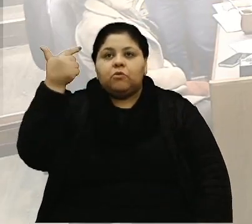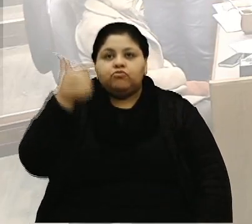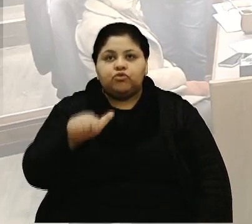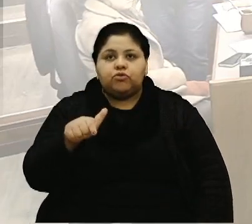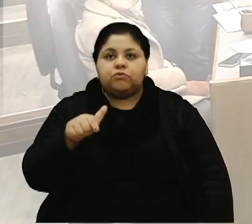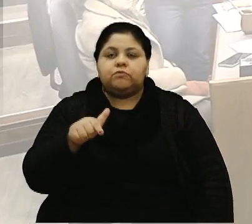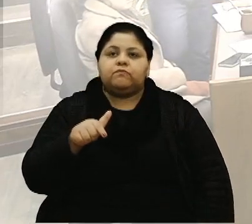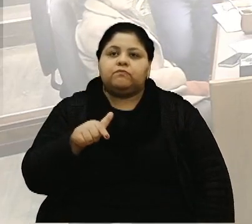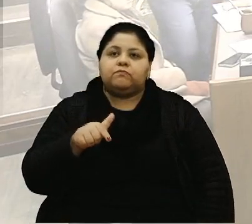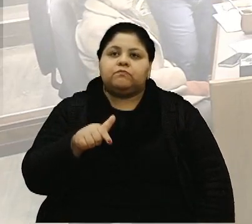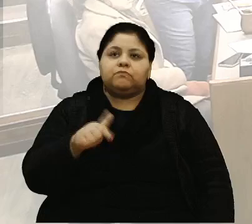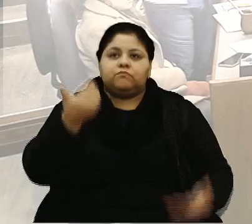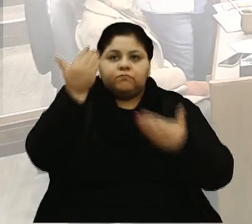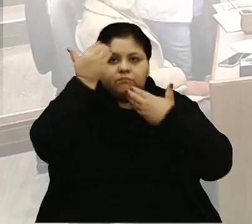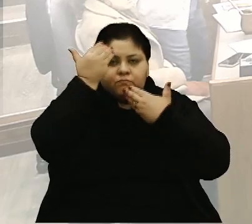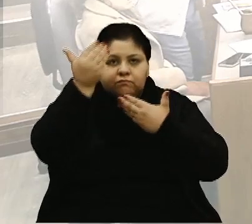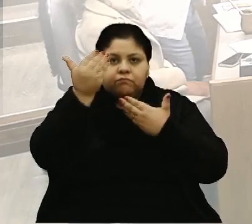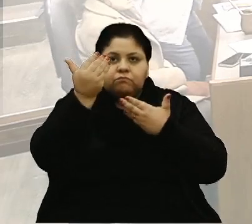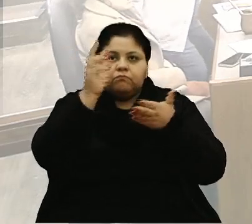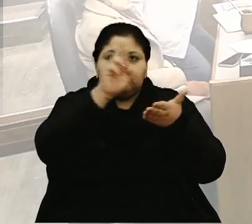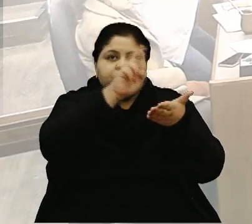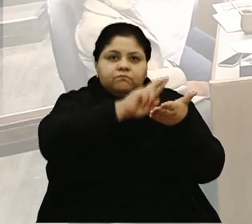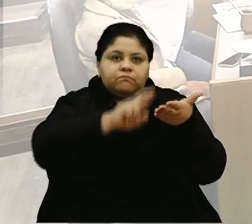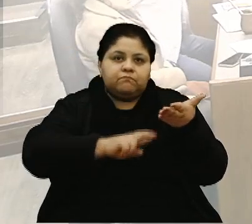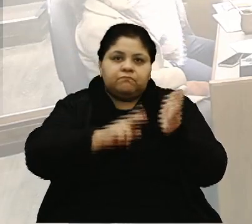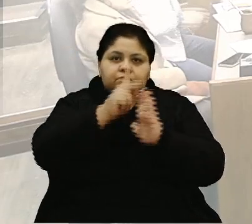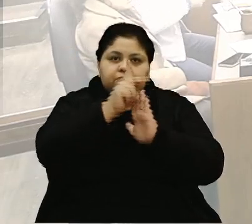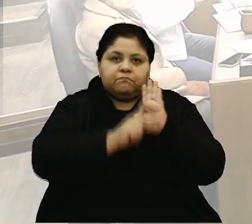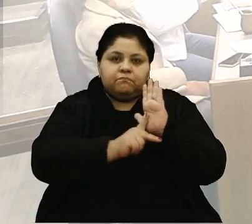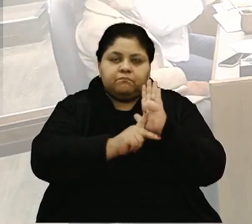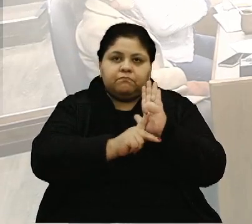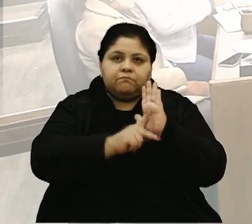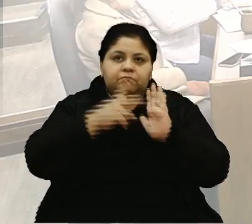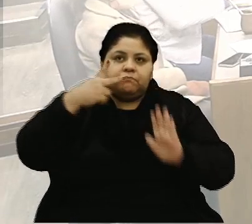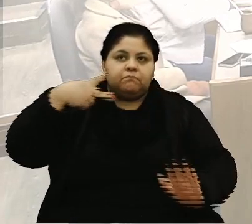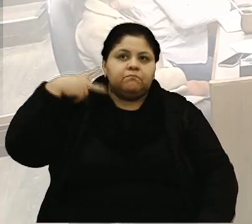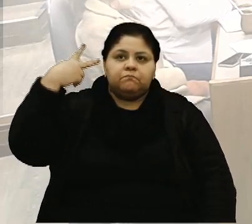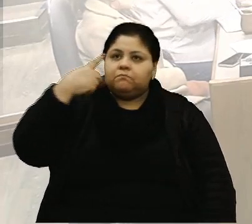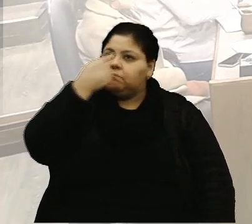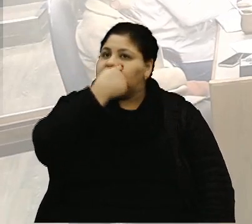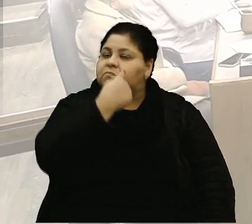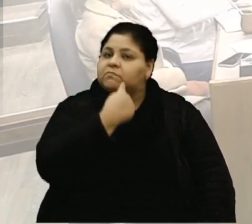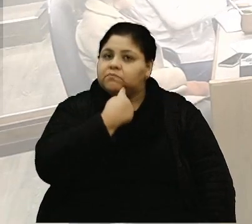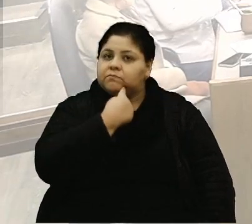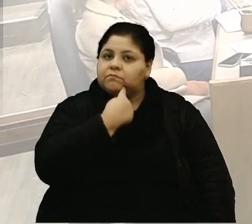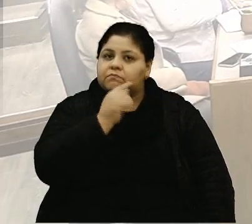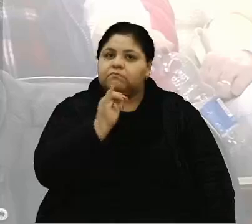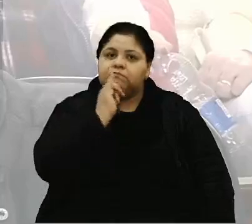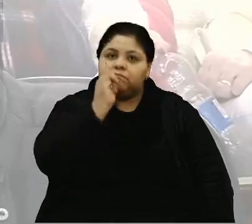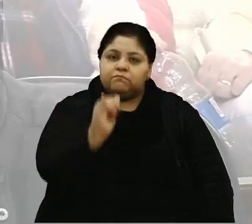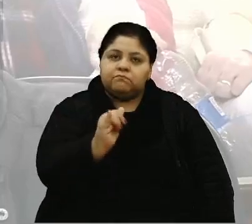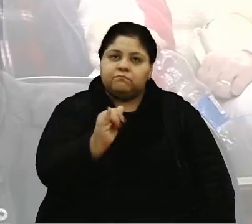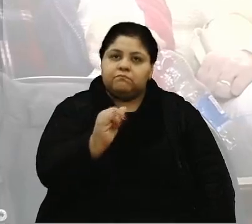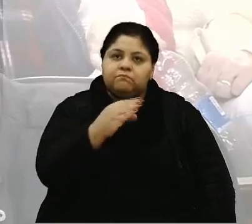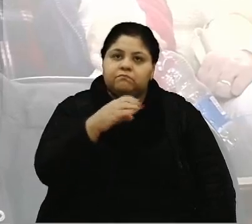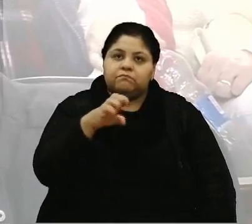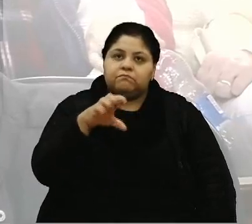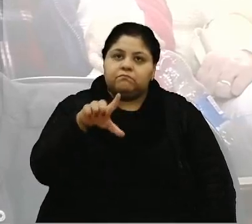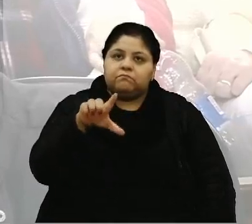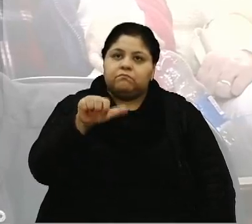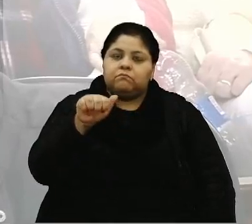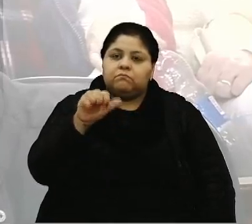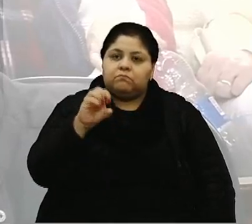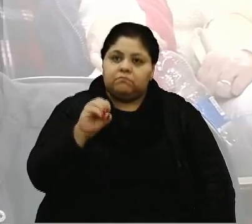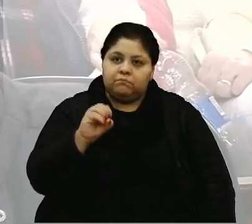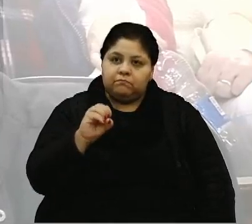quero agradecer o relator desse projeto, o vereador Wagner, e dizer, Celso, que para mim é